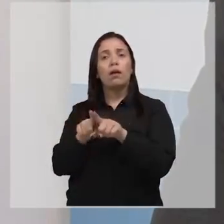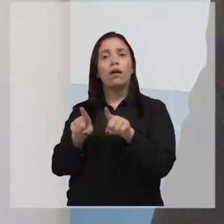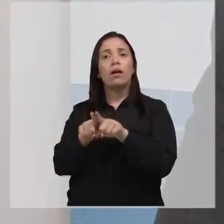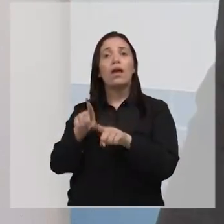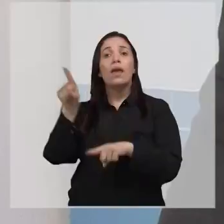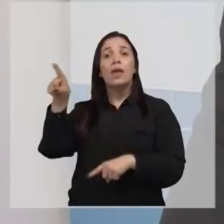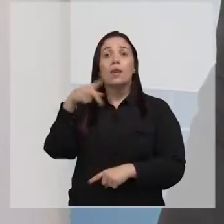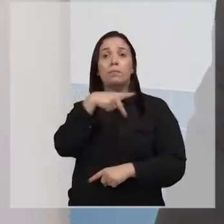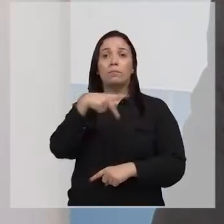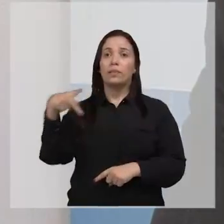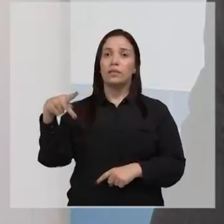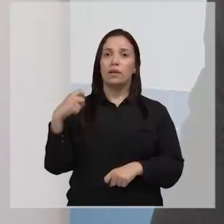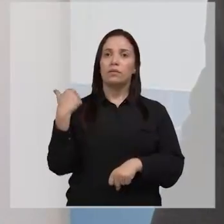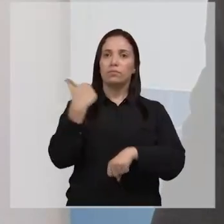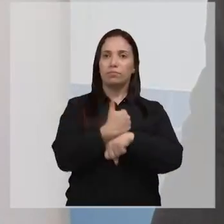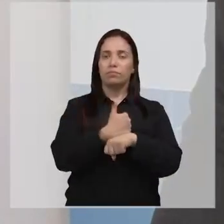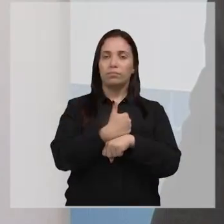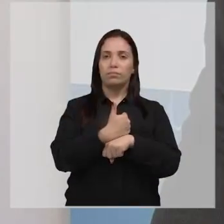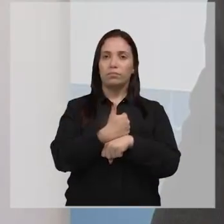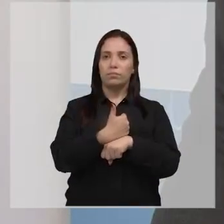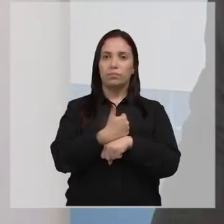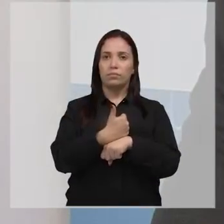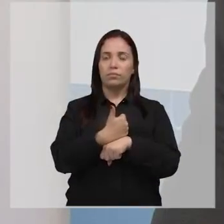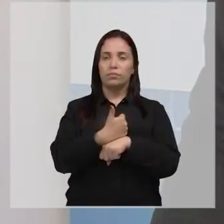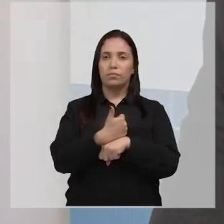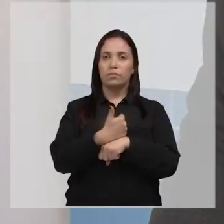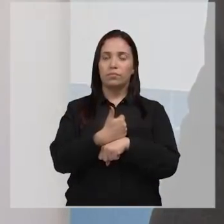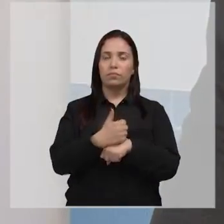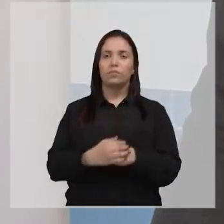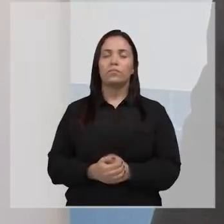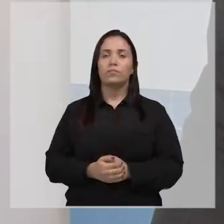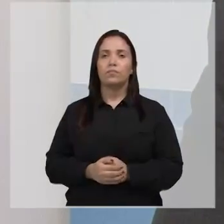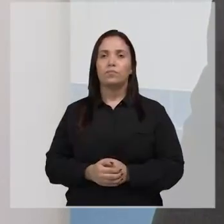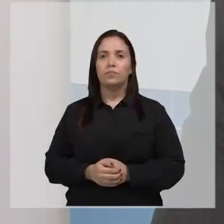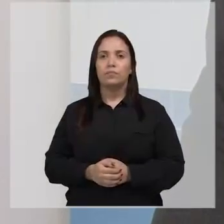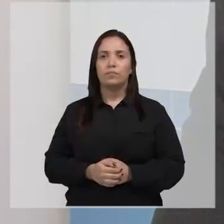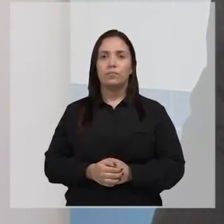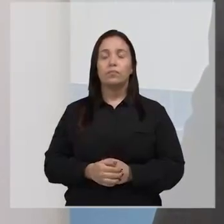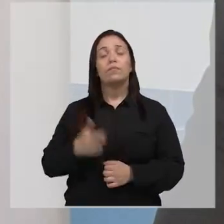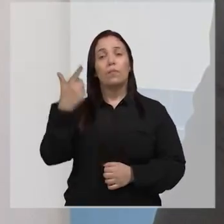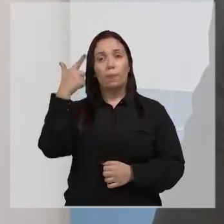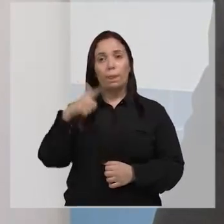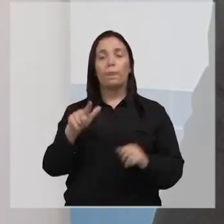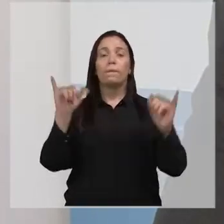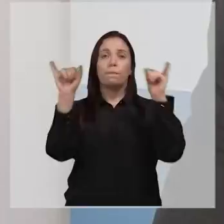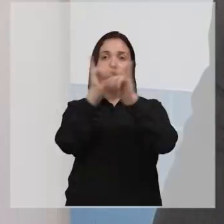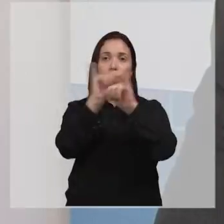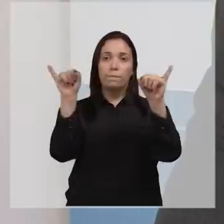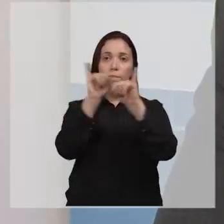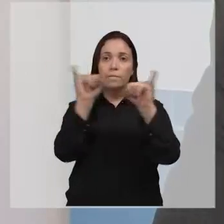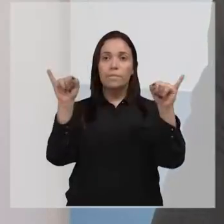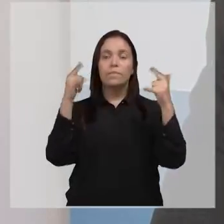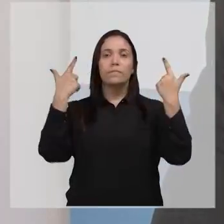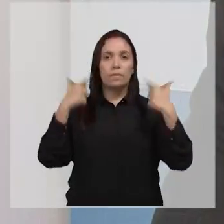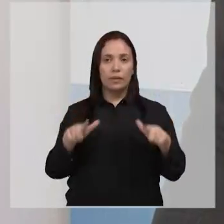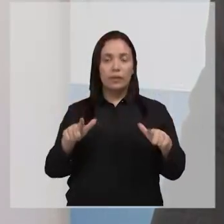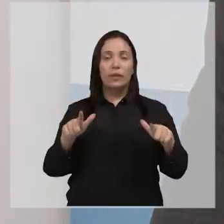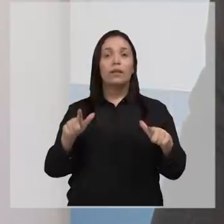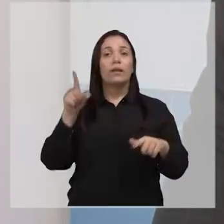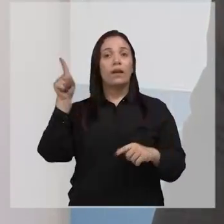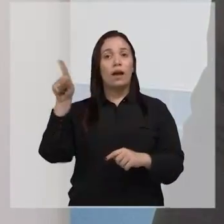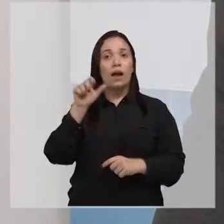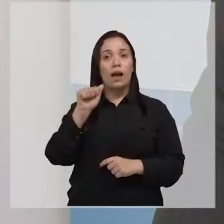ele é presidente da República. Cara. Ele está presidente, né? Se, de novo, lá vem a Câmara, o Congresso novamente. O